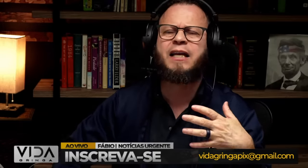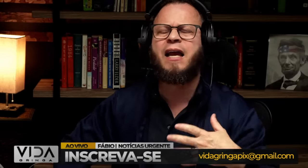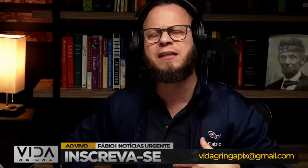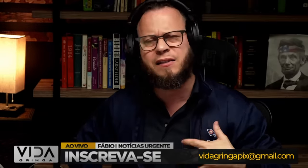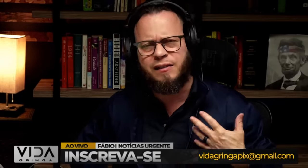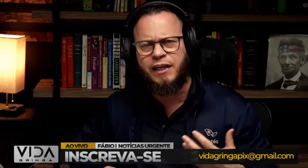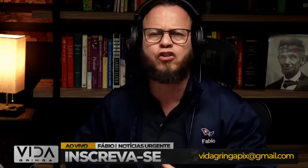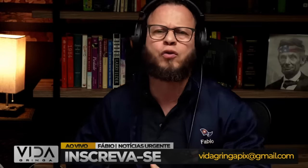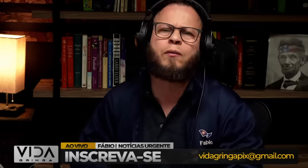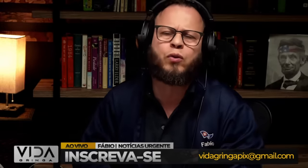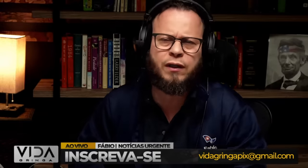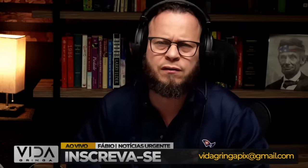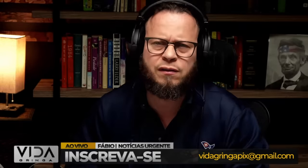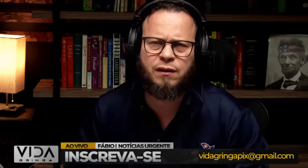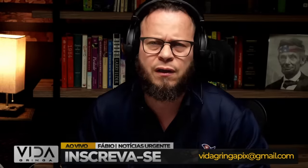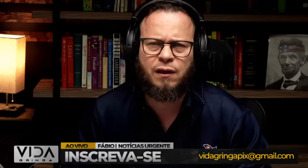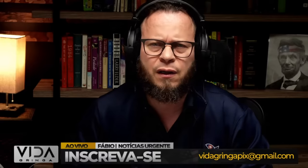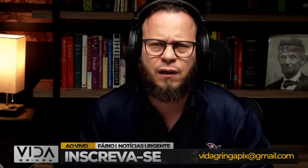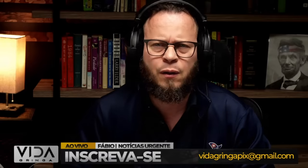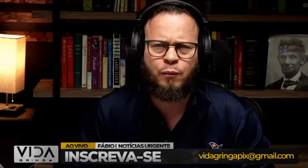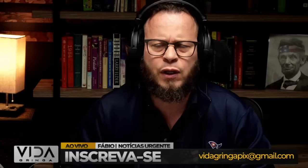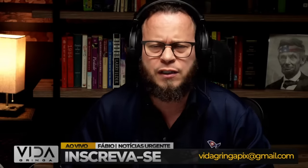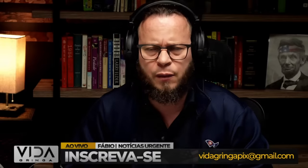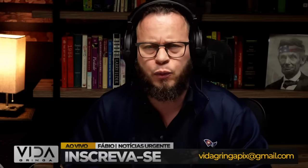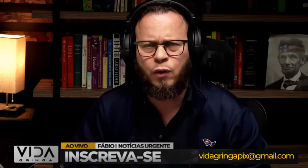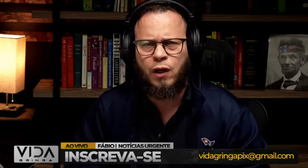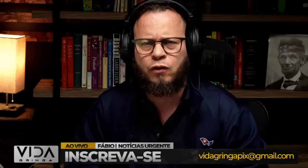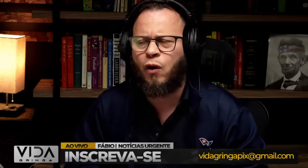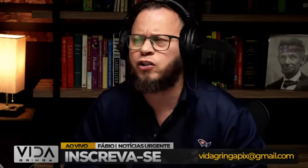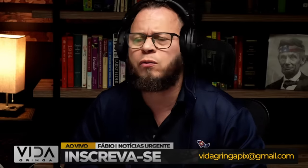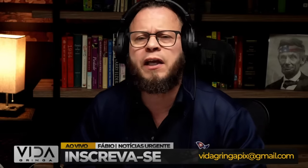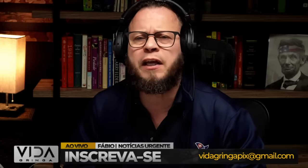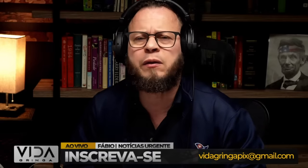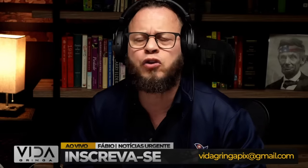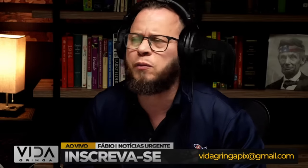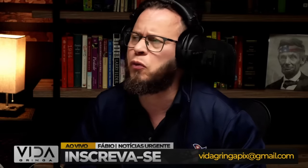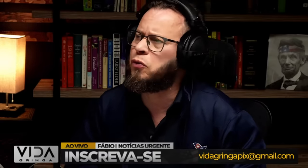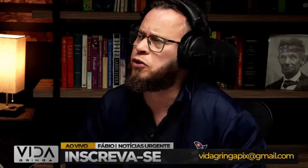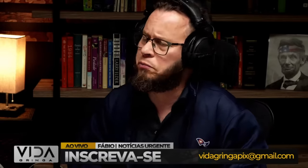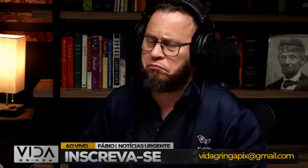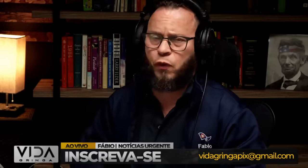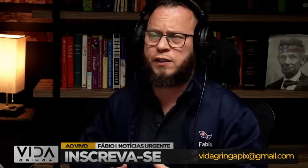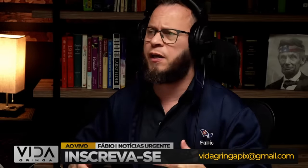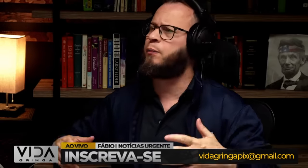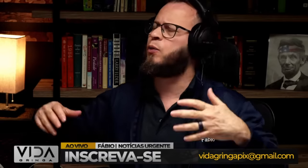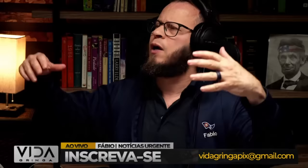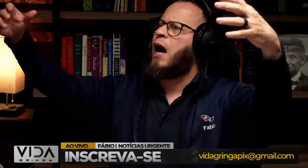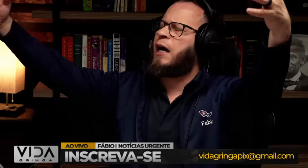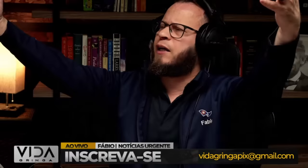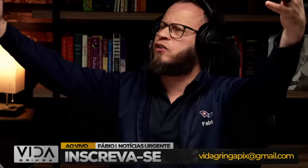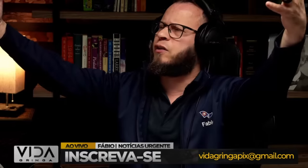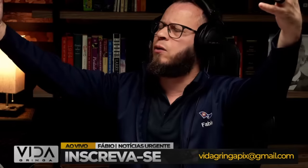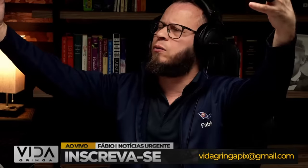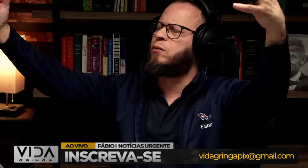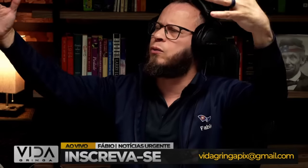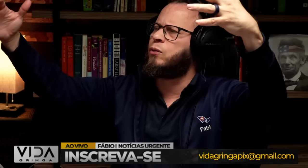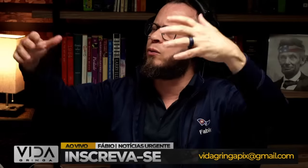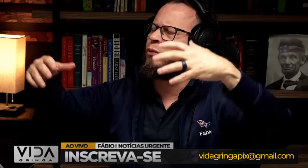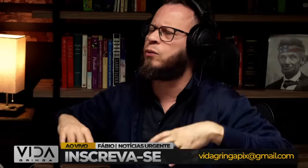aí existe uma mudança. Por exemplo, nós não queremos que mude, um exemplo, a